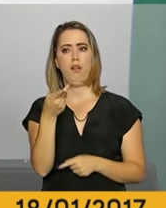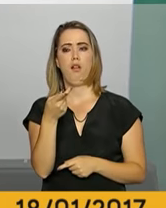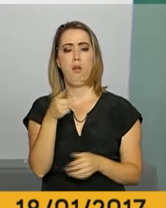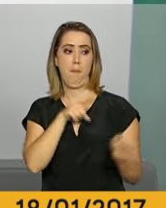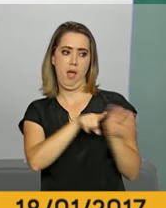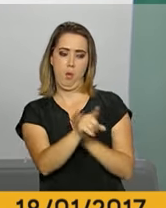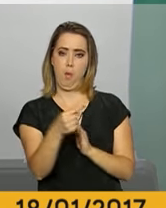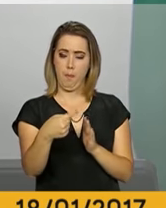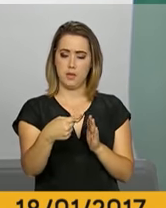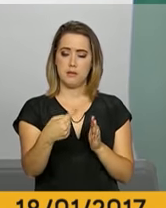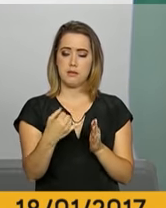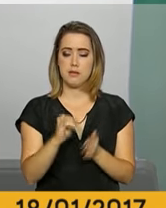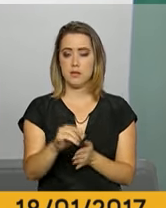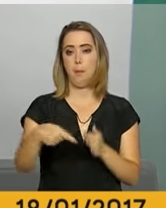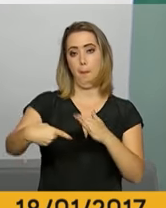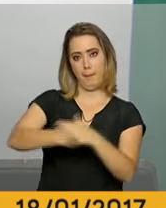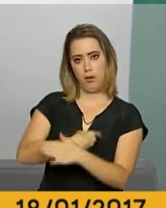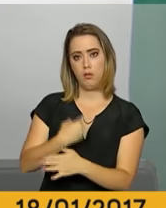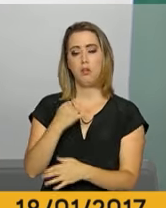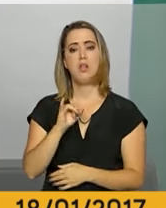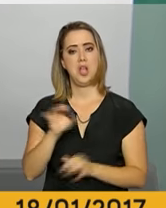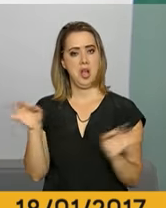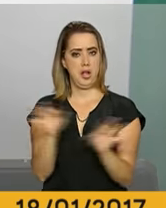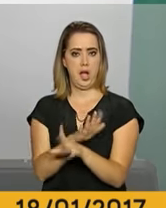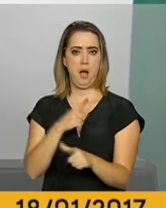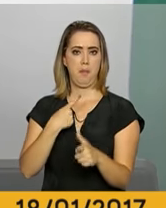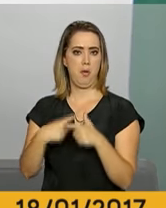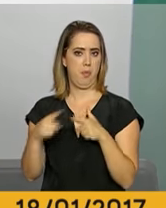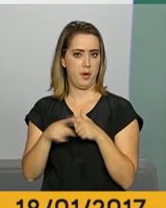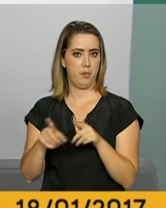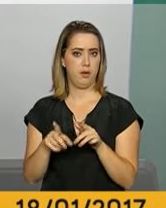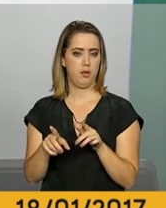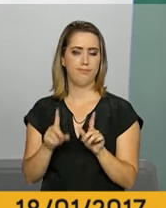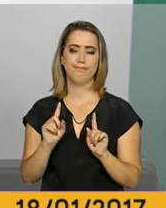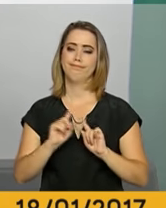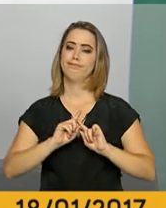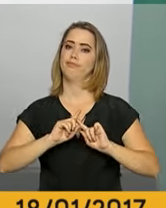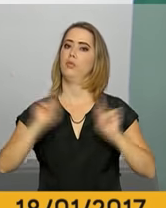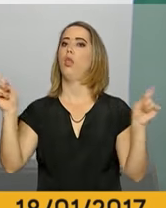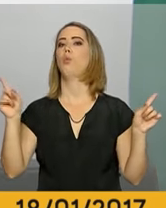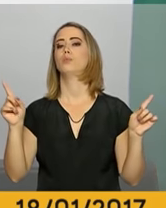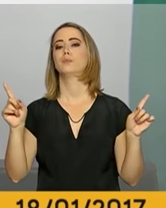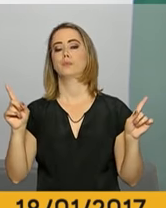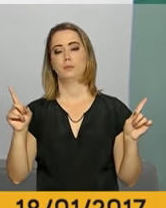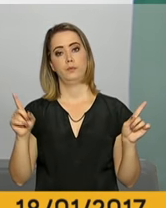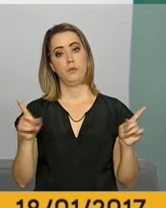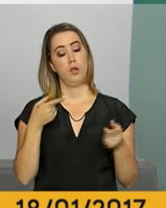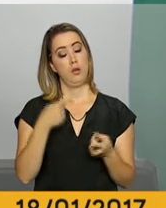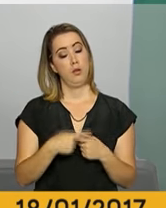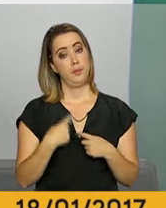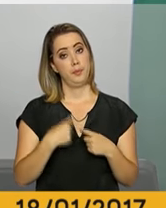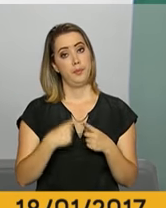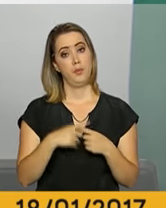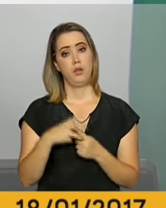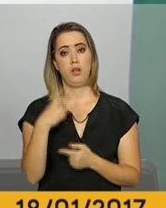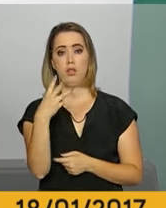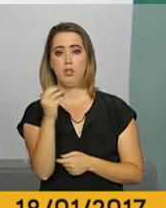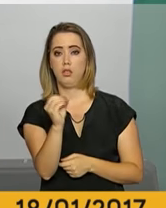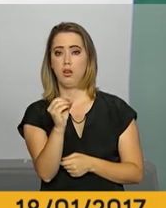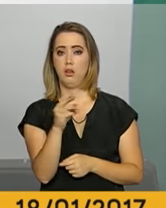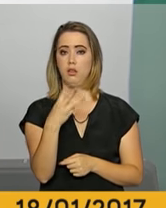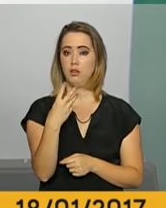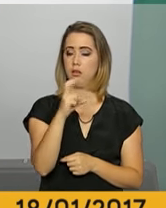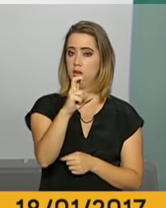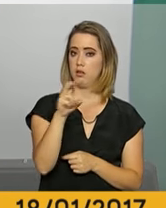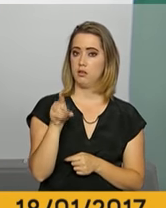o problema de todos aqueles daquela superlotação, digo eu, muito provavelmente não, porque isso significará cerca de 30, 35